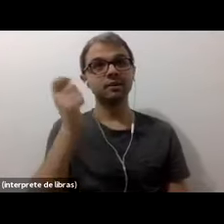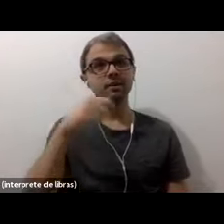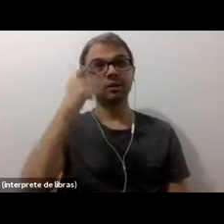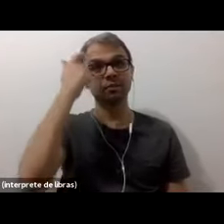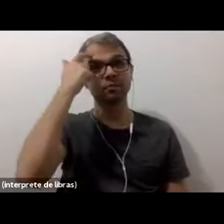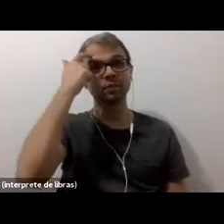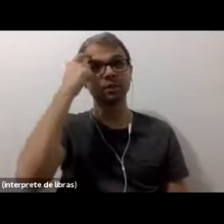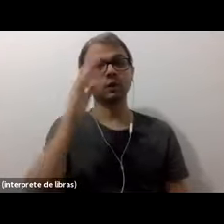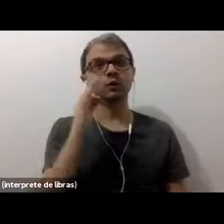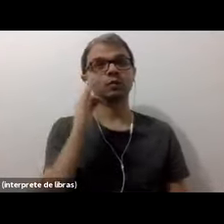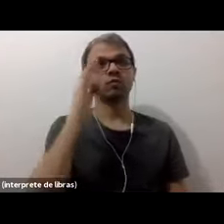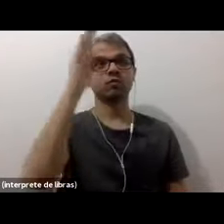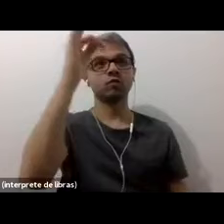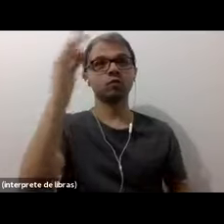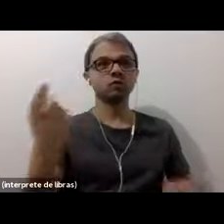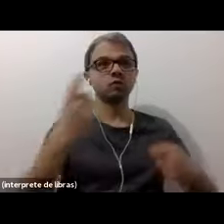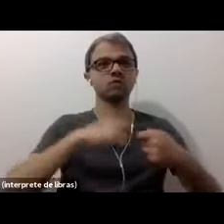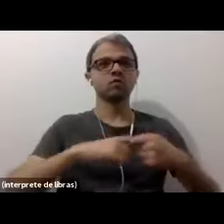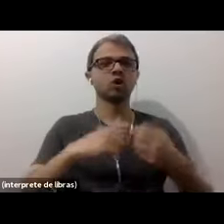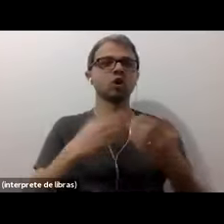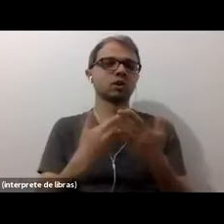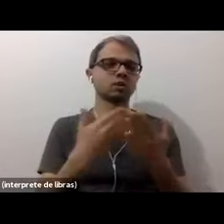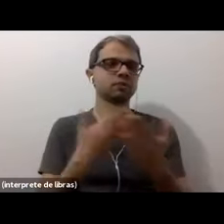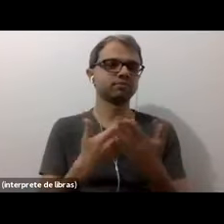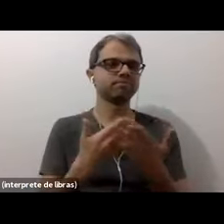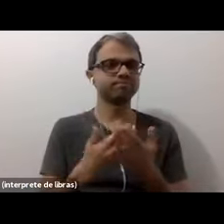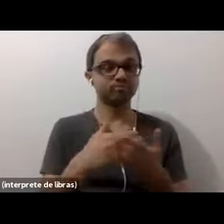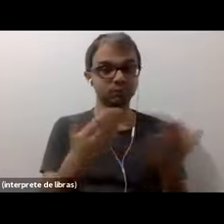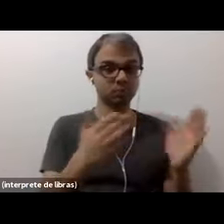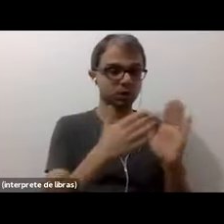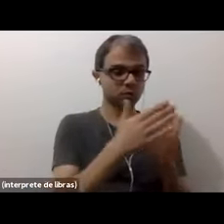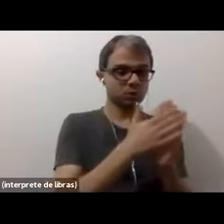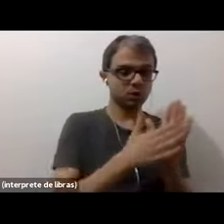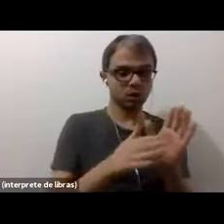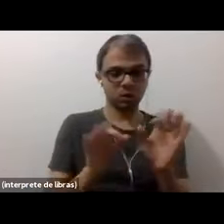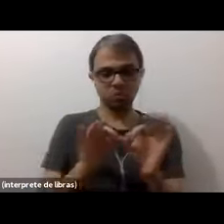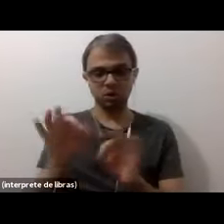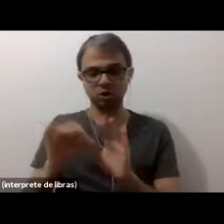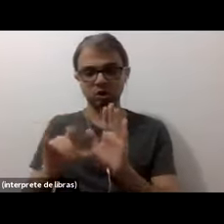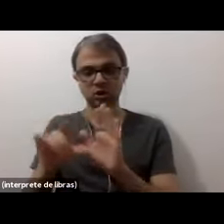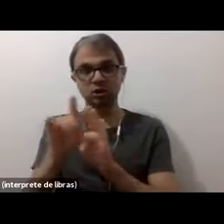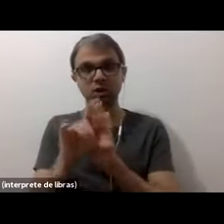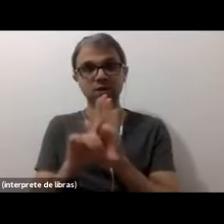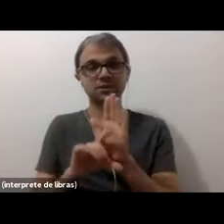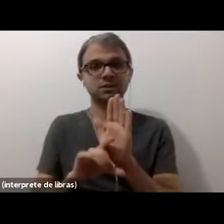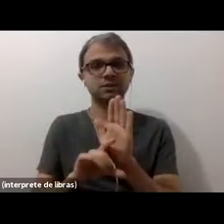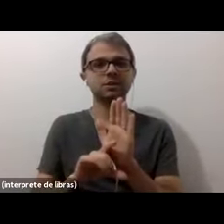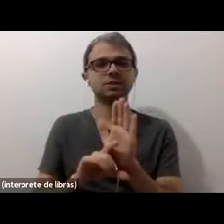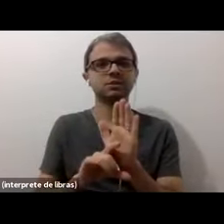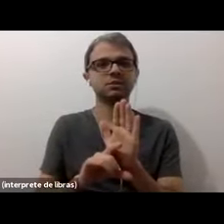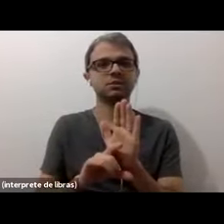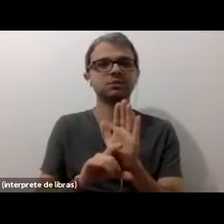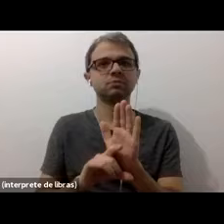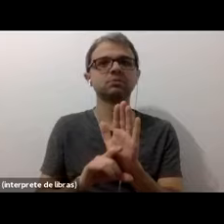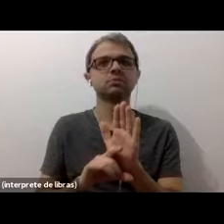à escola. Então, assim, o protocolo e o projeto de lei, ele coloca em instâncias